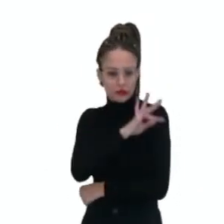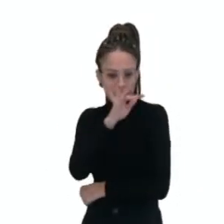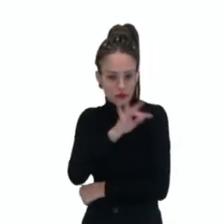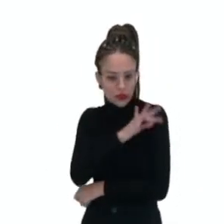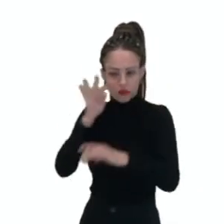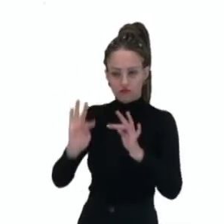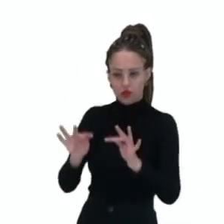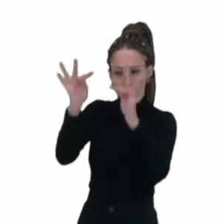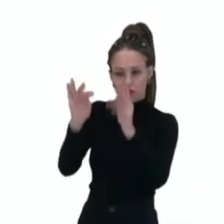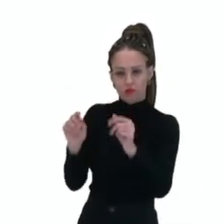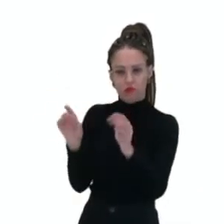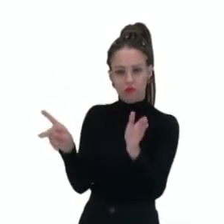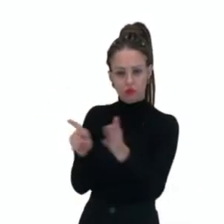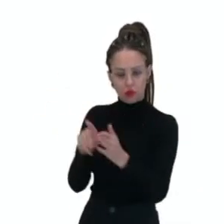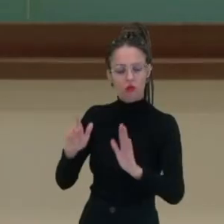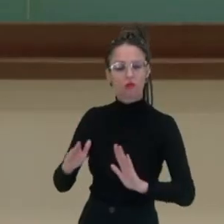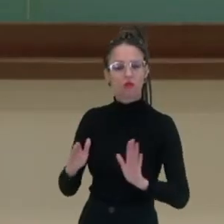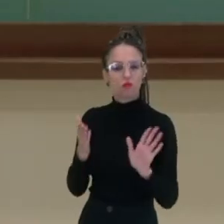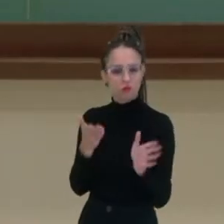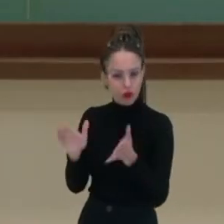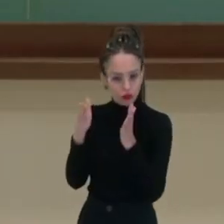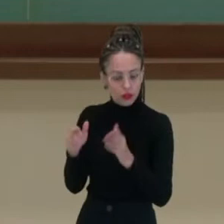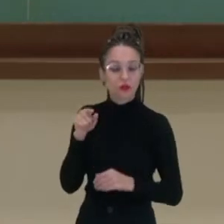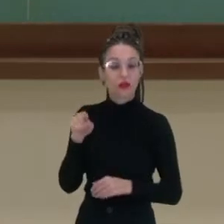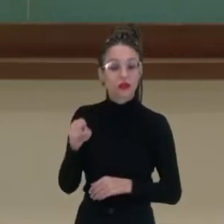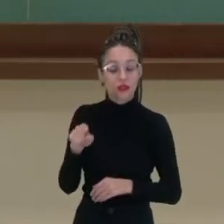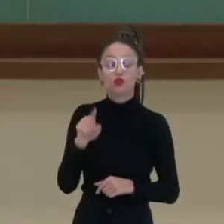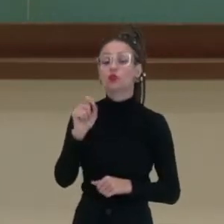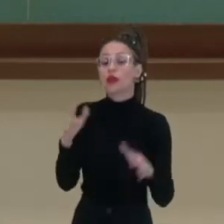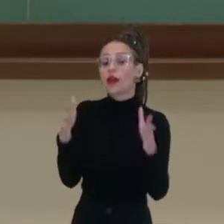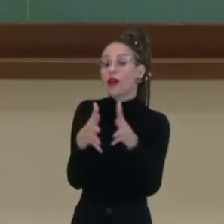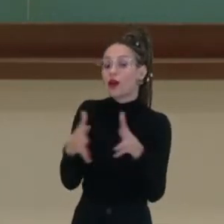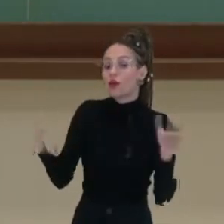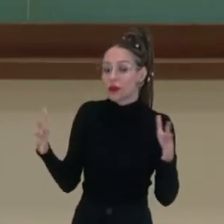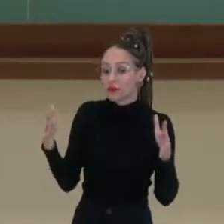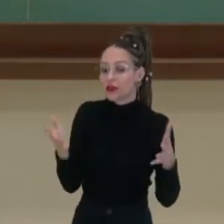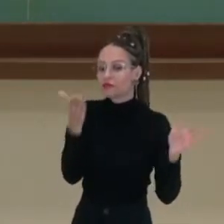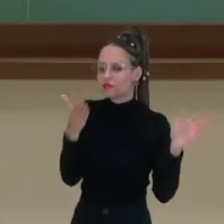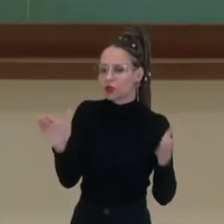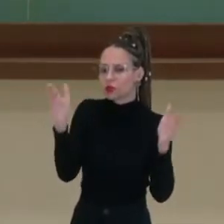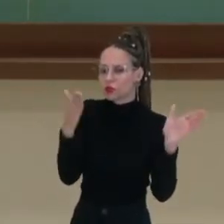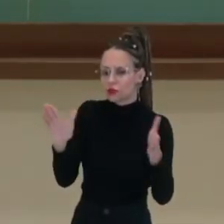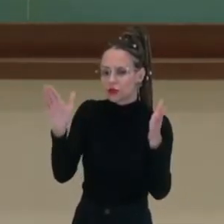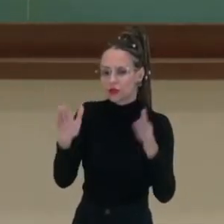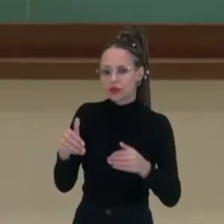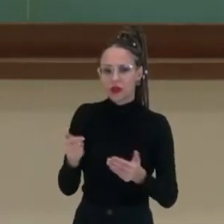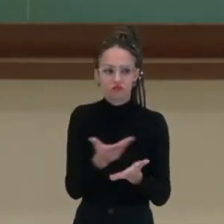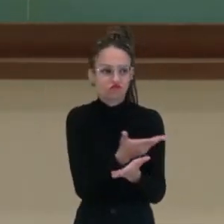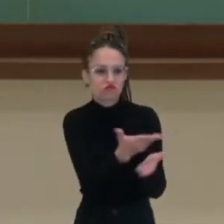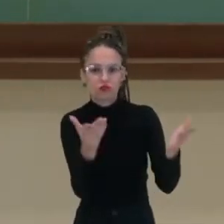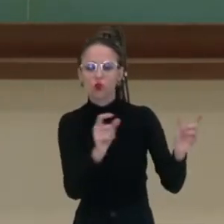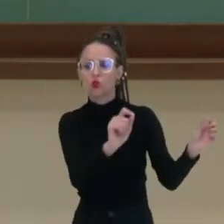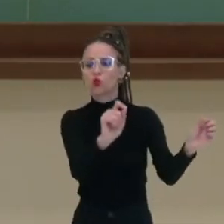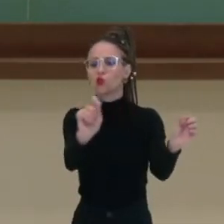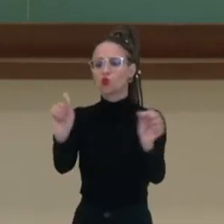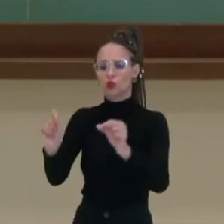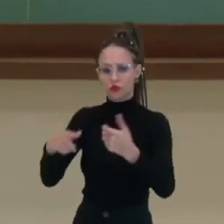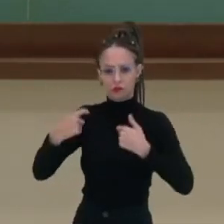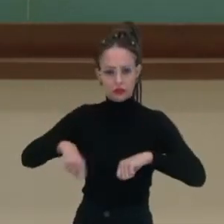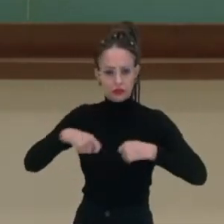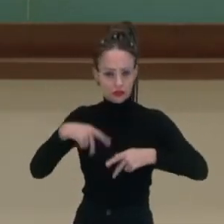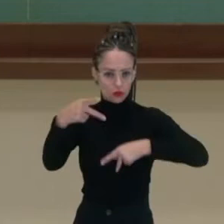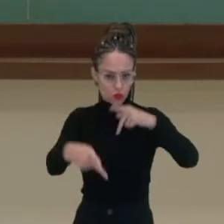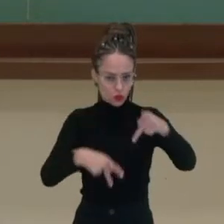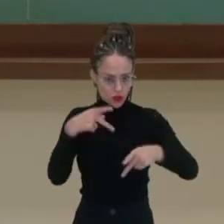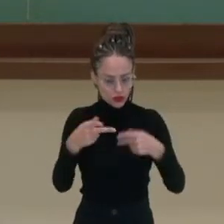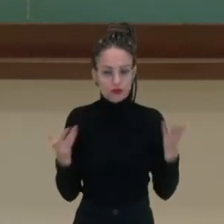de produção. Tudo isso para aumentar a produção, para satisfazer as necessidades da